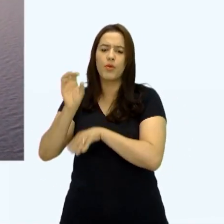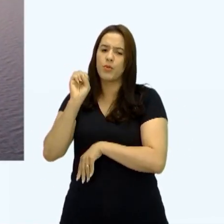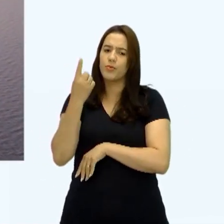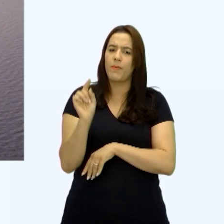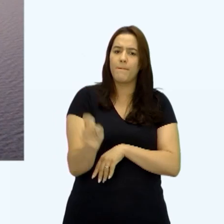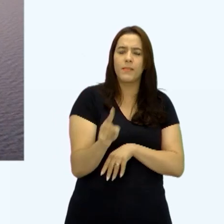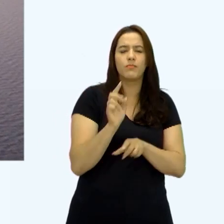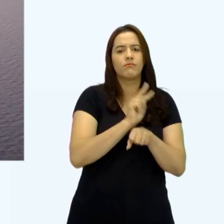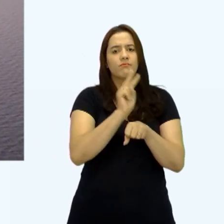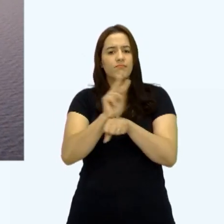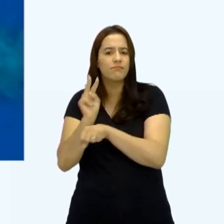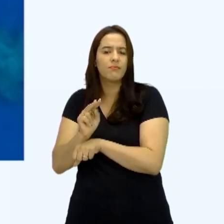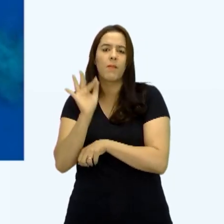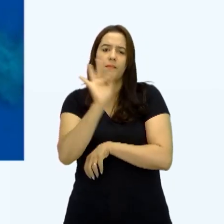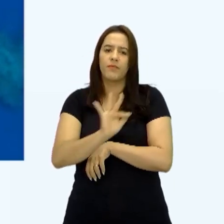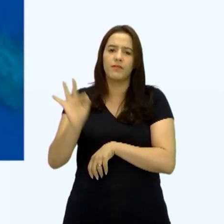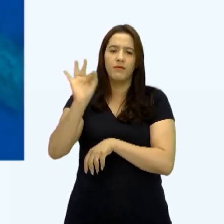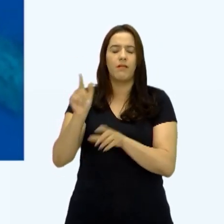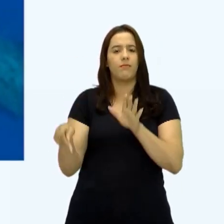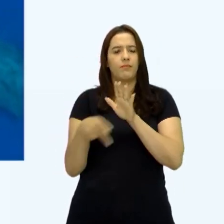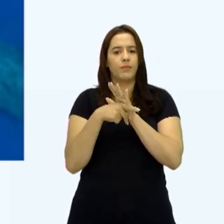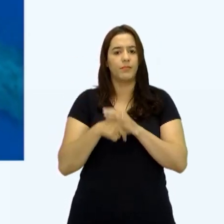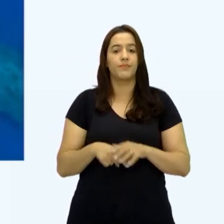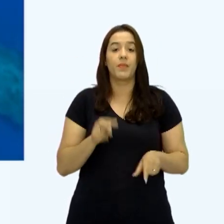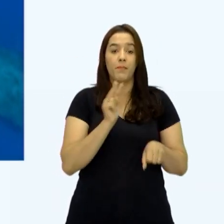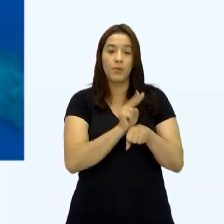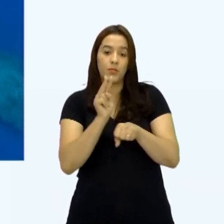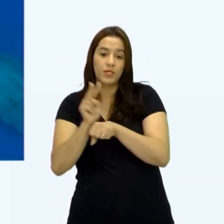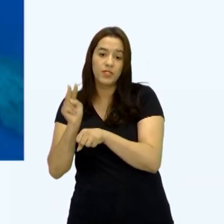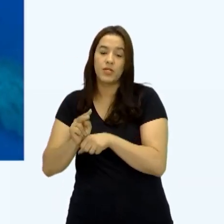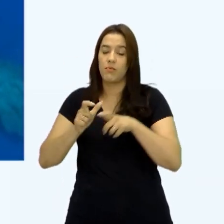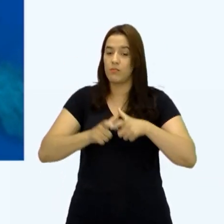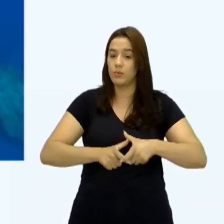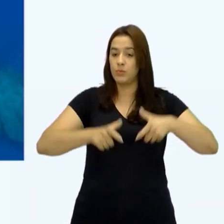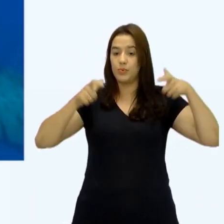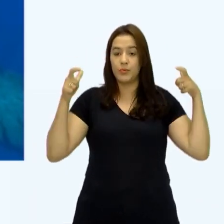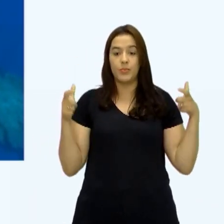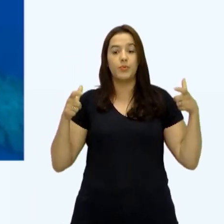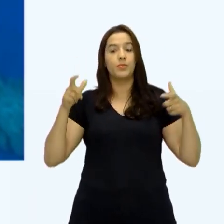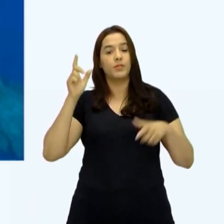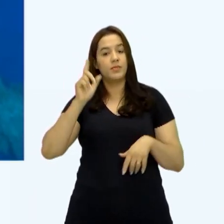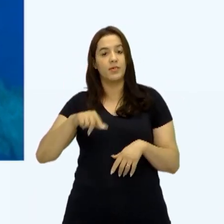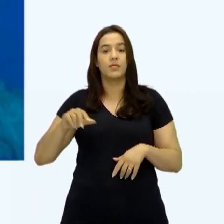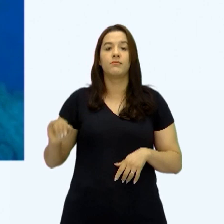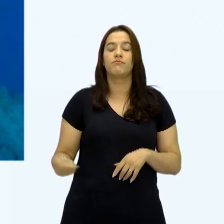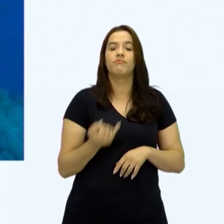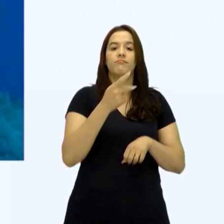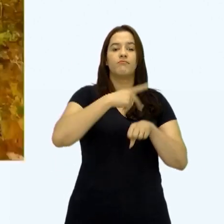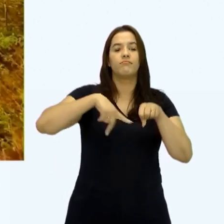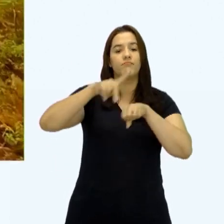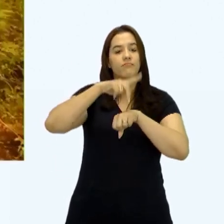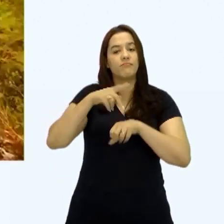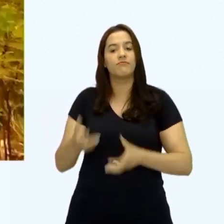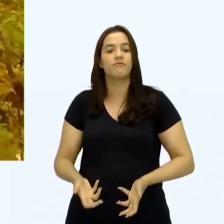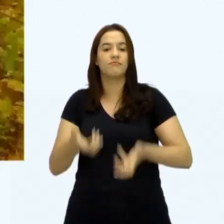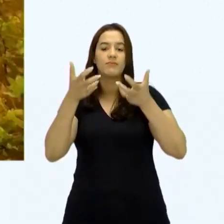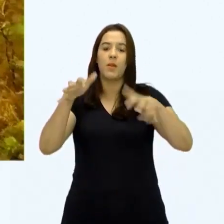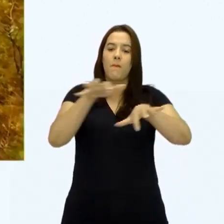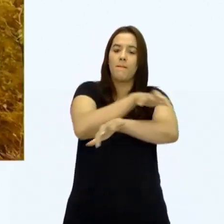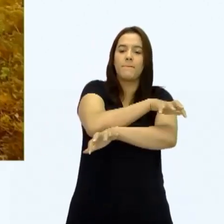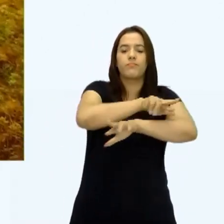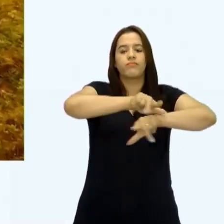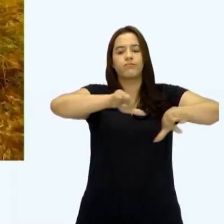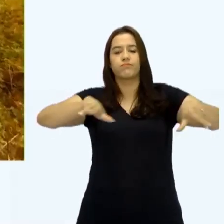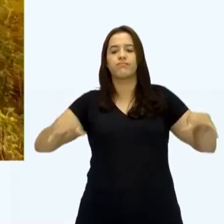unidades de conservação federais. Proteger grandes áreas naturais é uma vocação para um país com tamanha biodiversidade